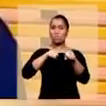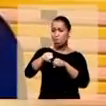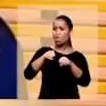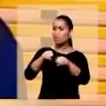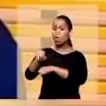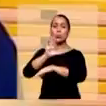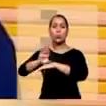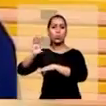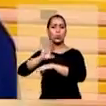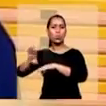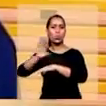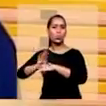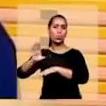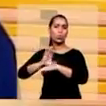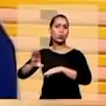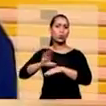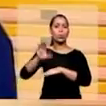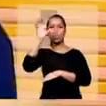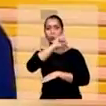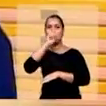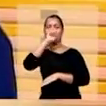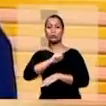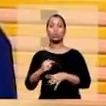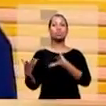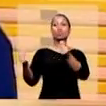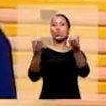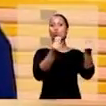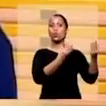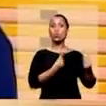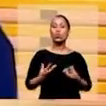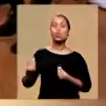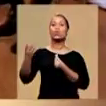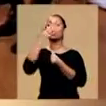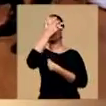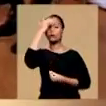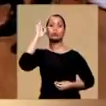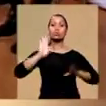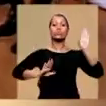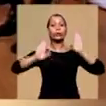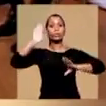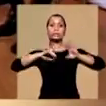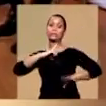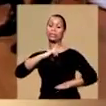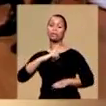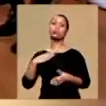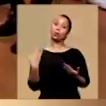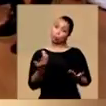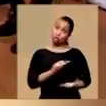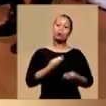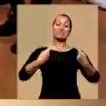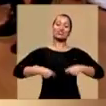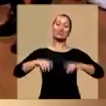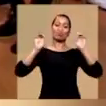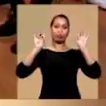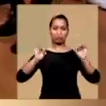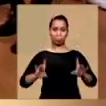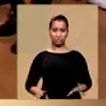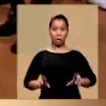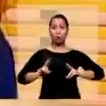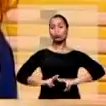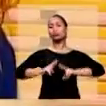formando e se qualificando do mesmo jeito, sim, a concorrência fica muito alta e a gente tem que se especializar.